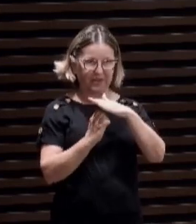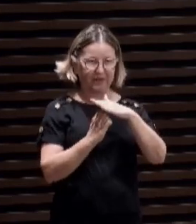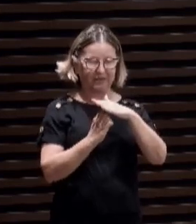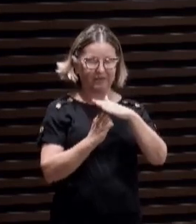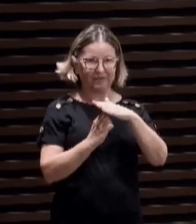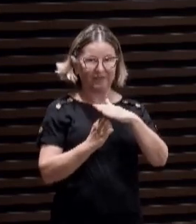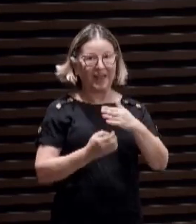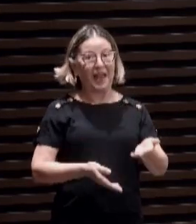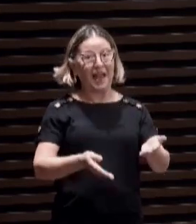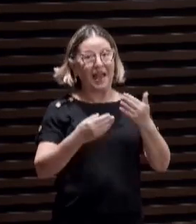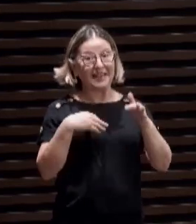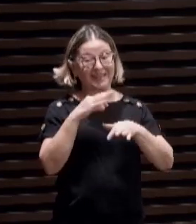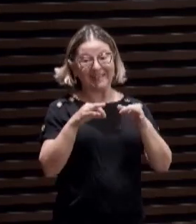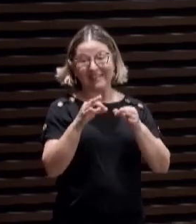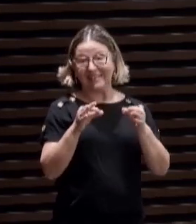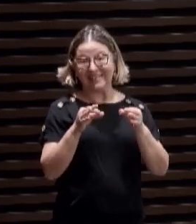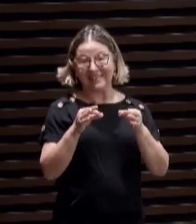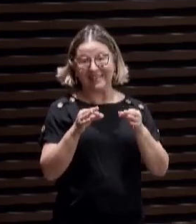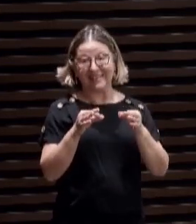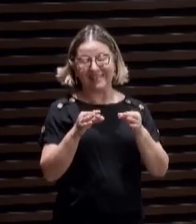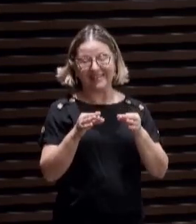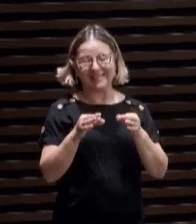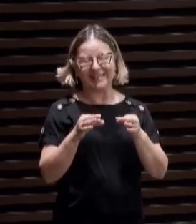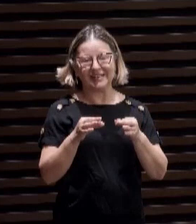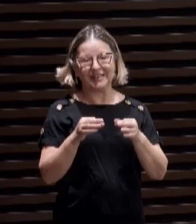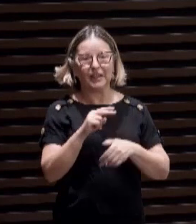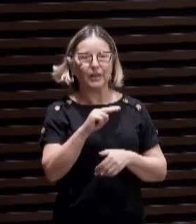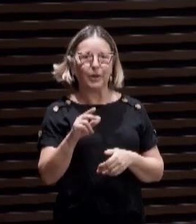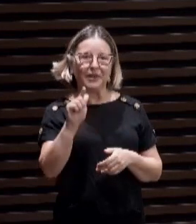ganharam uma recompensa sobre isso, isso se chama galardão,